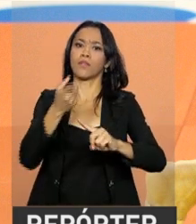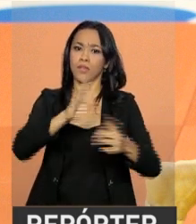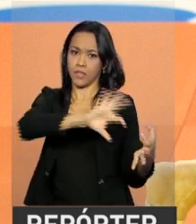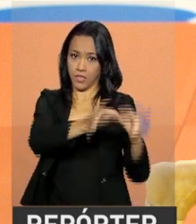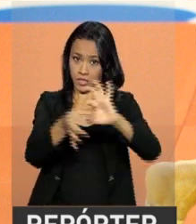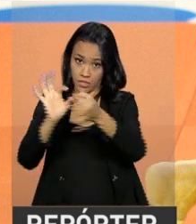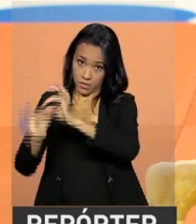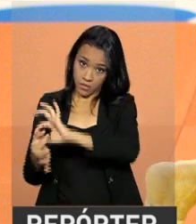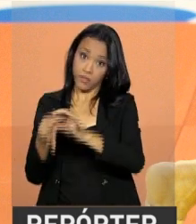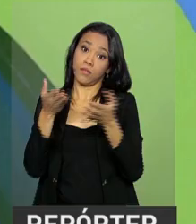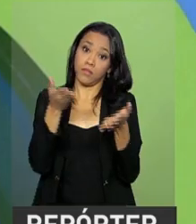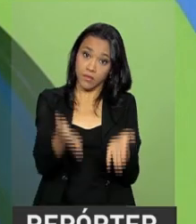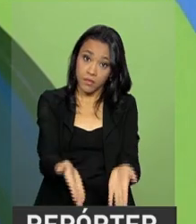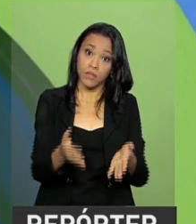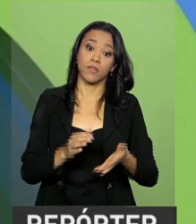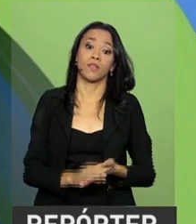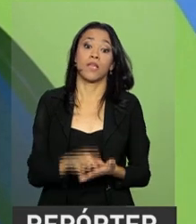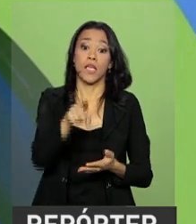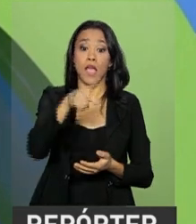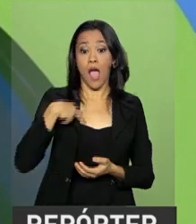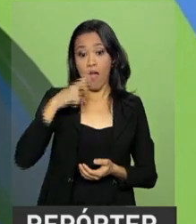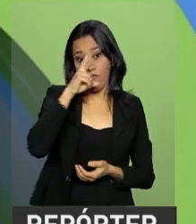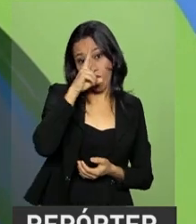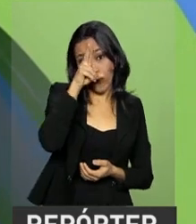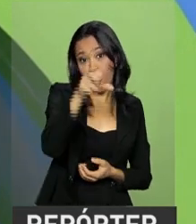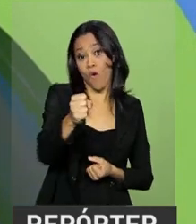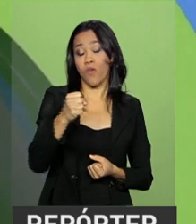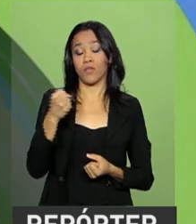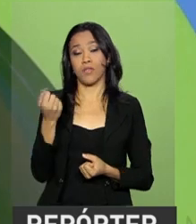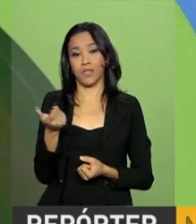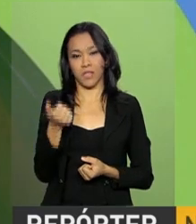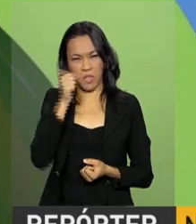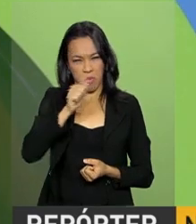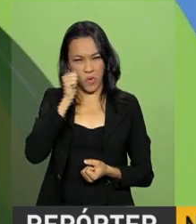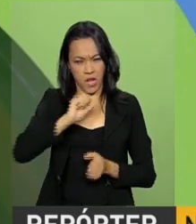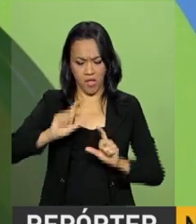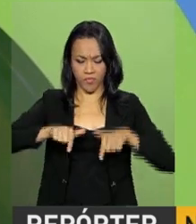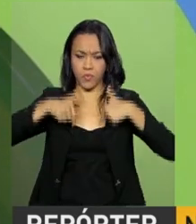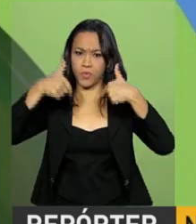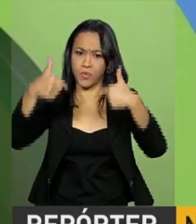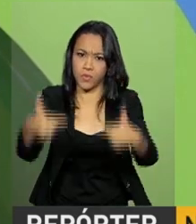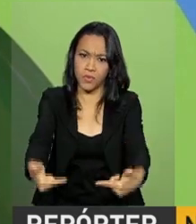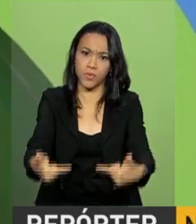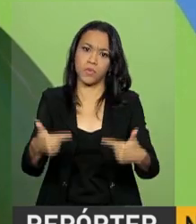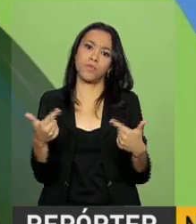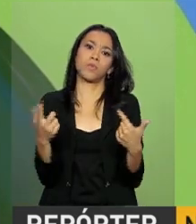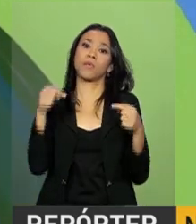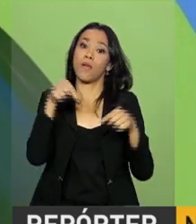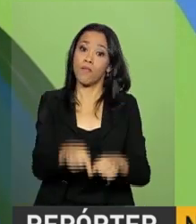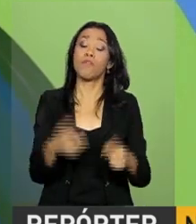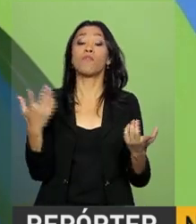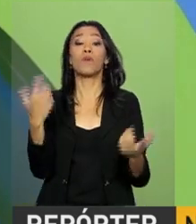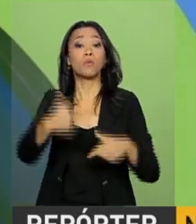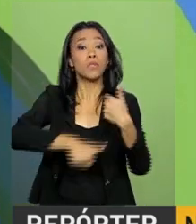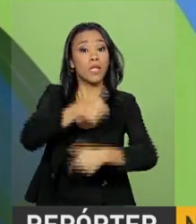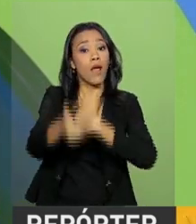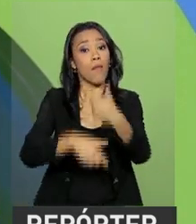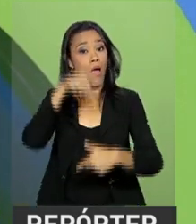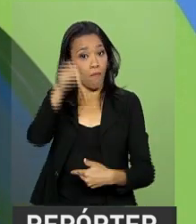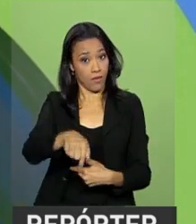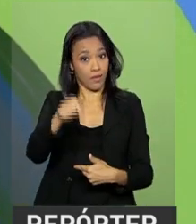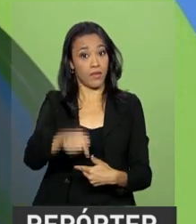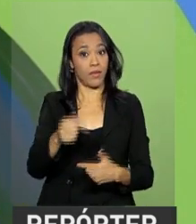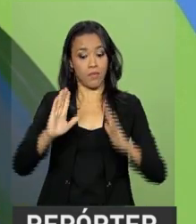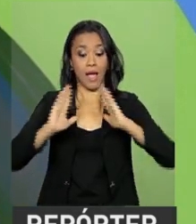Paralimpíadas 2016. E a força e a superação da mulher brasileira foram destaques aqui na Casa Brasil, um espaço destinado